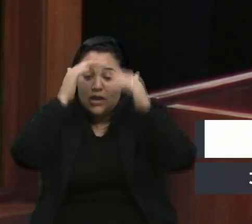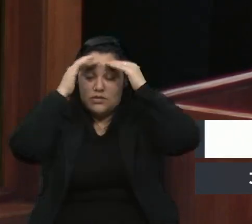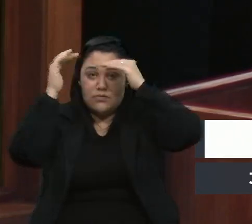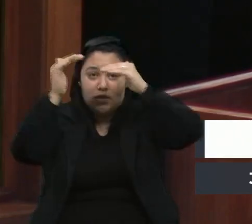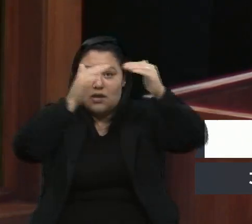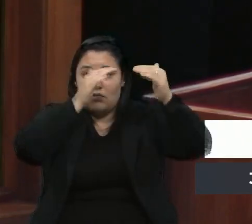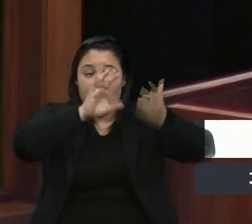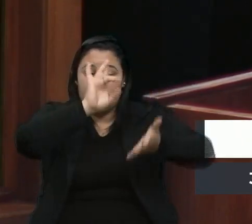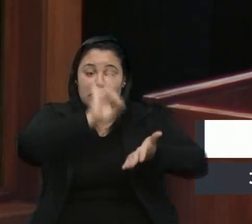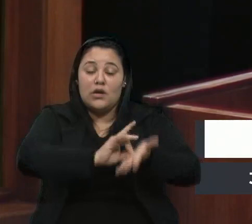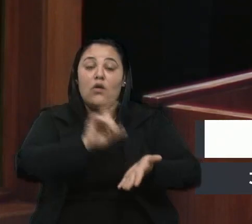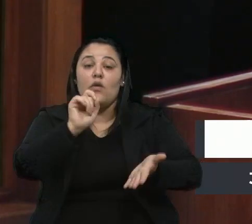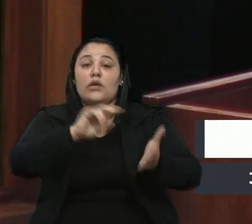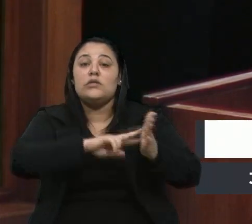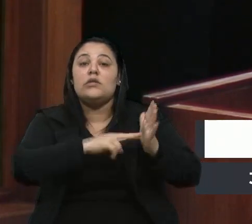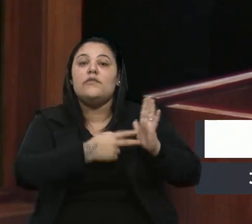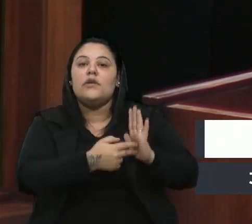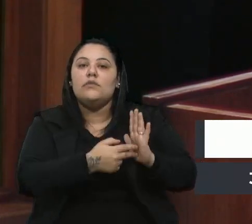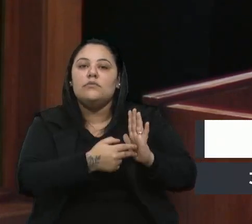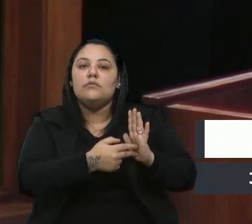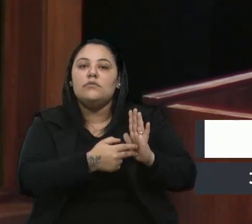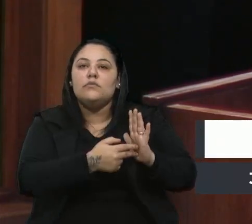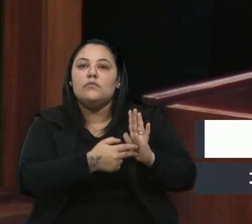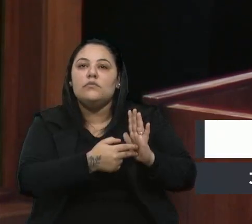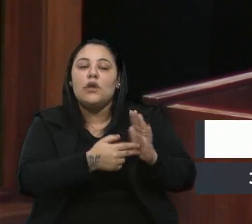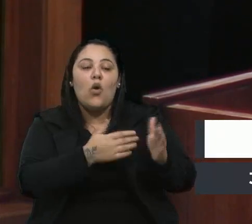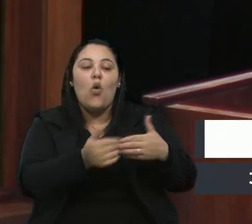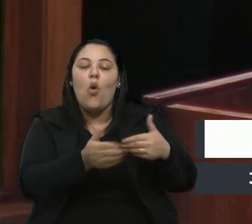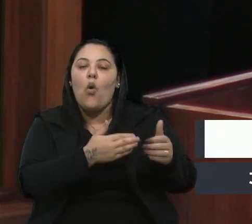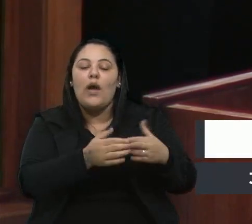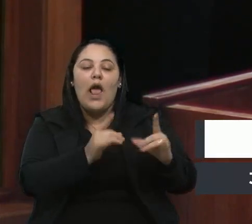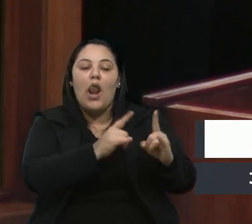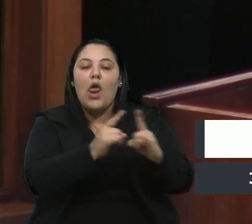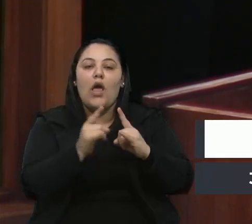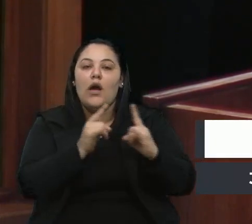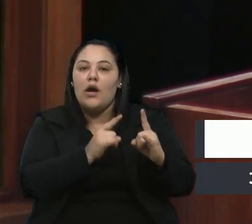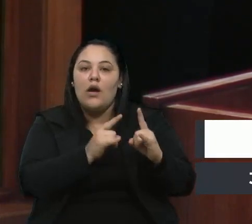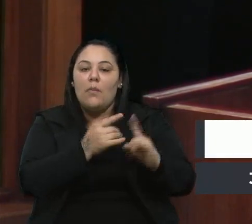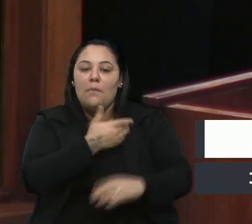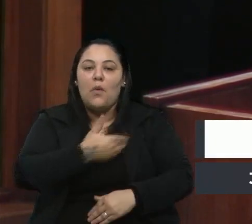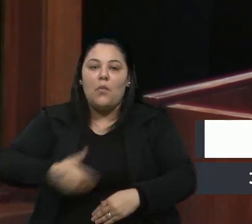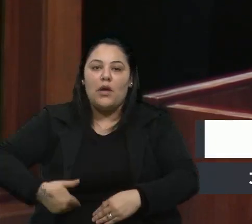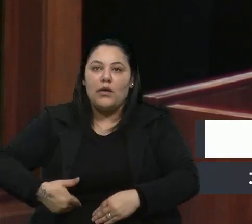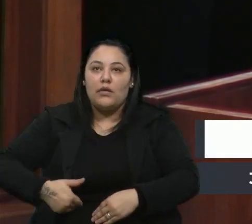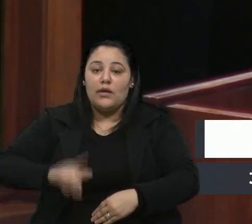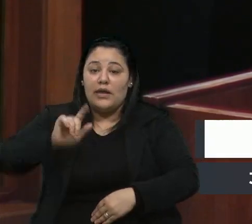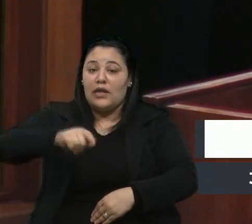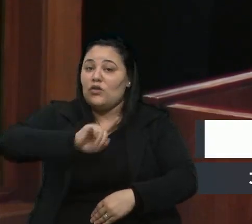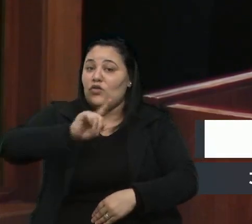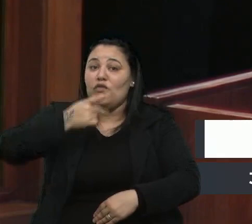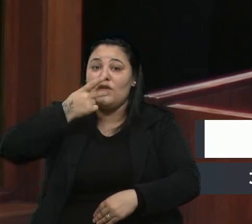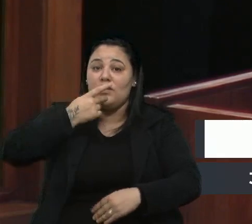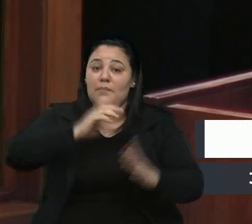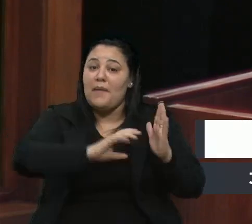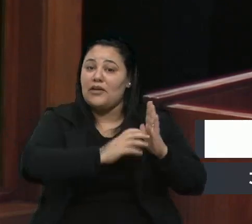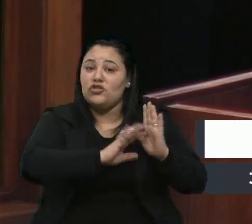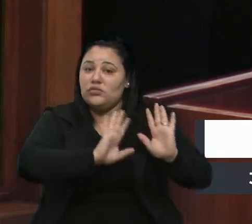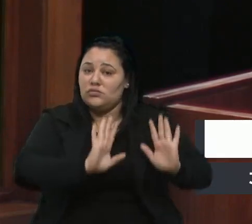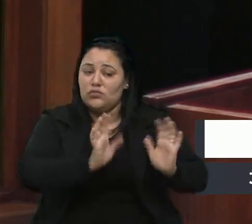que que isso significa? Que qualquer entidade pública, e aqui eu não falo de partido A ou B,